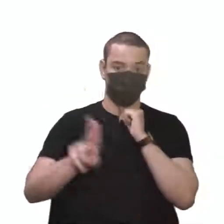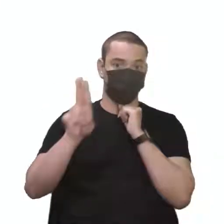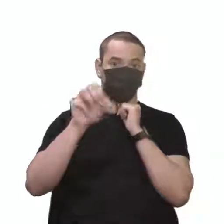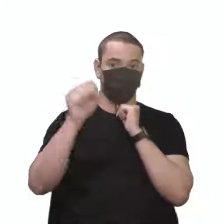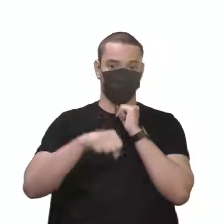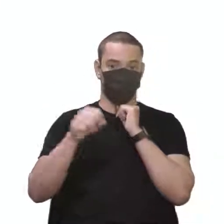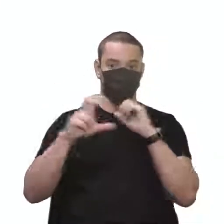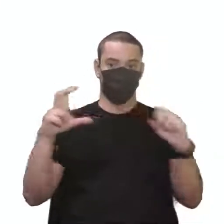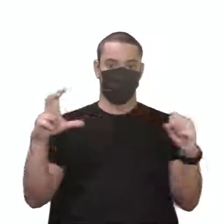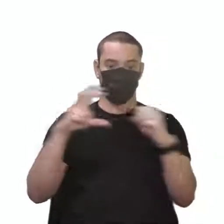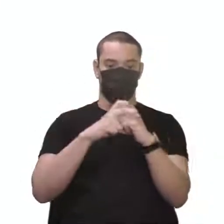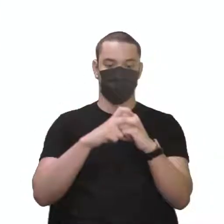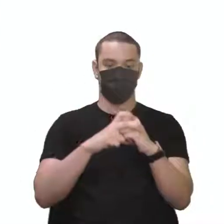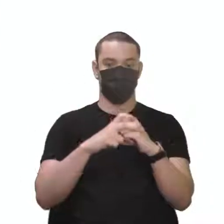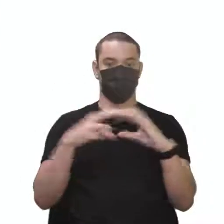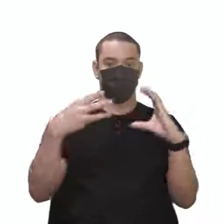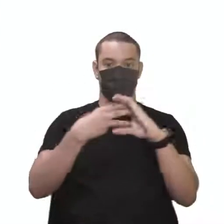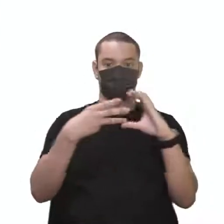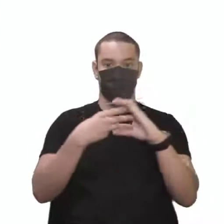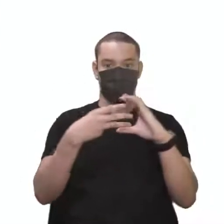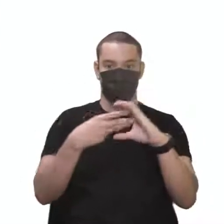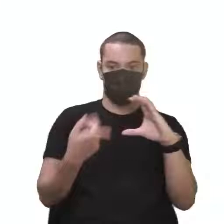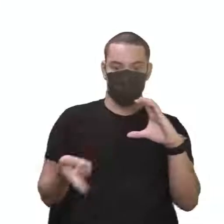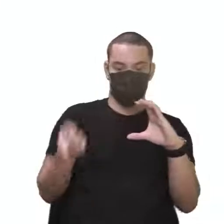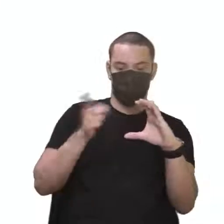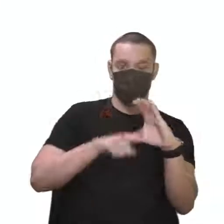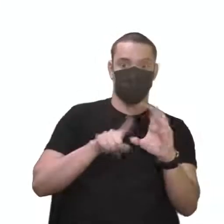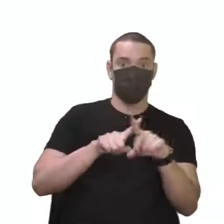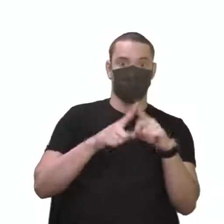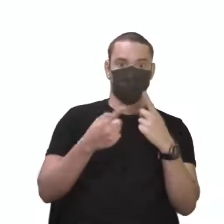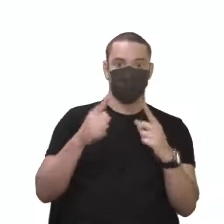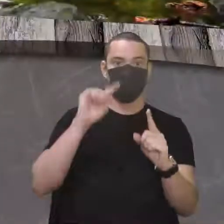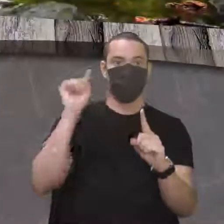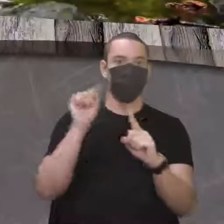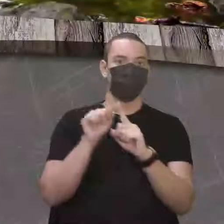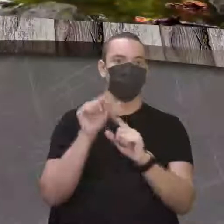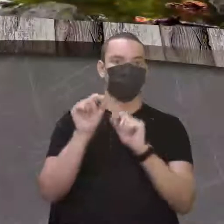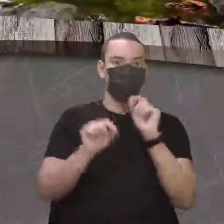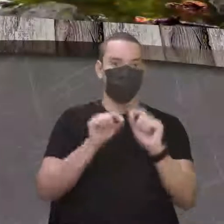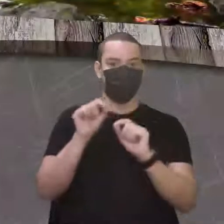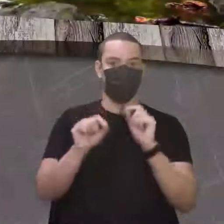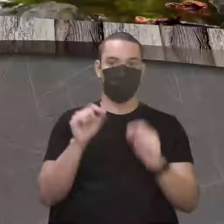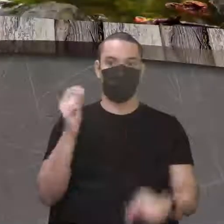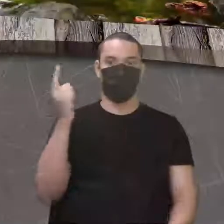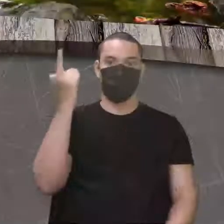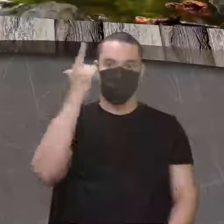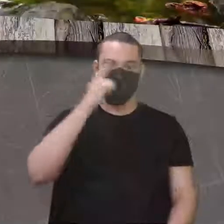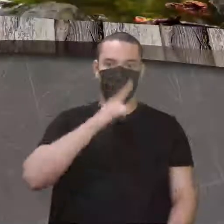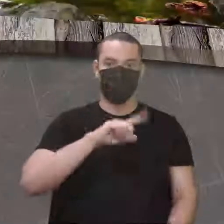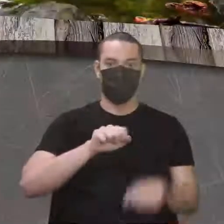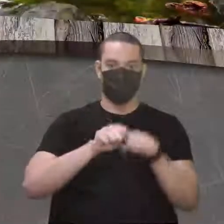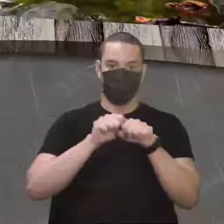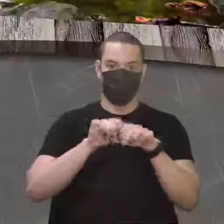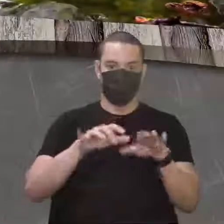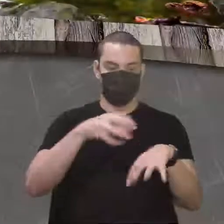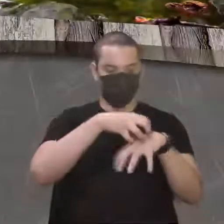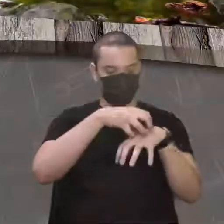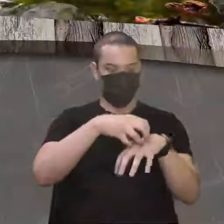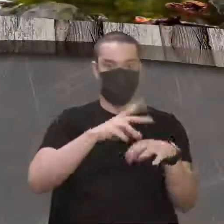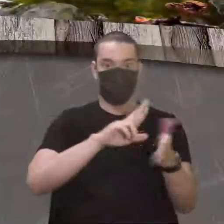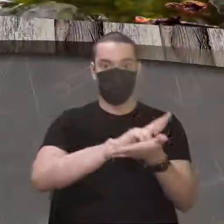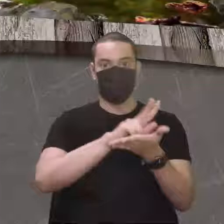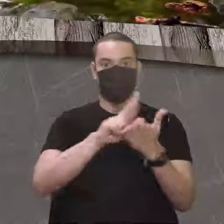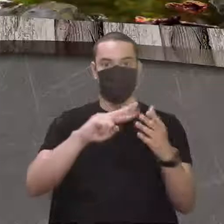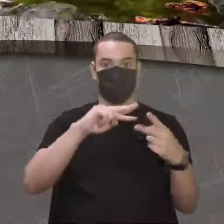célula hospedeira, tá? Como um vetor. Só que o benefício dele, sabe qual é? Ele consegue transportar uma